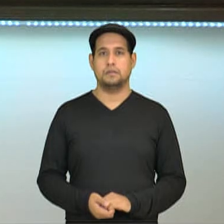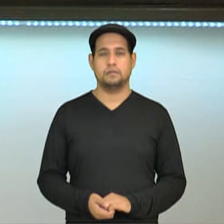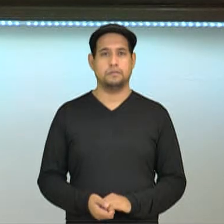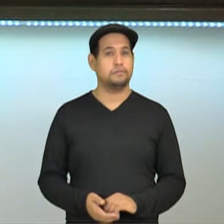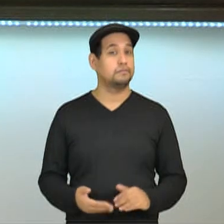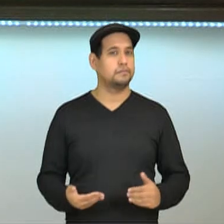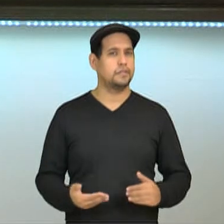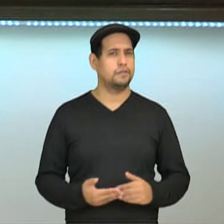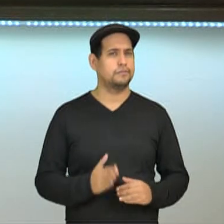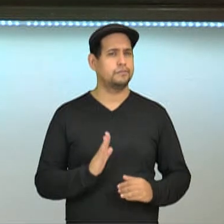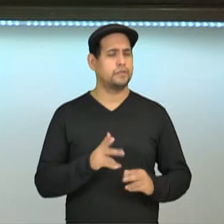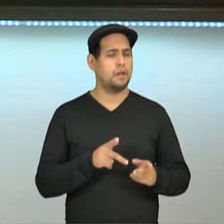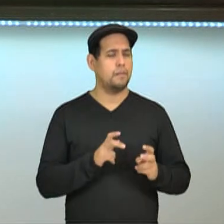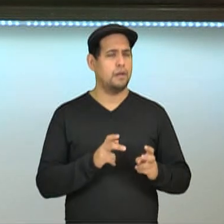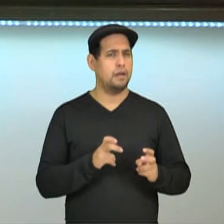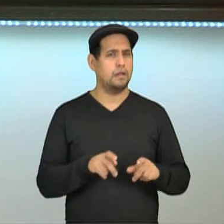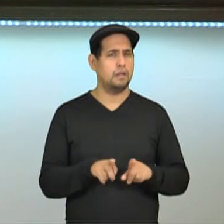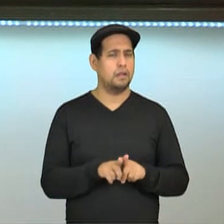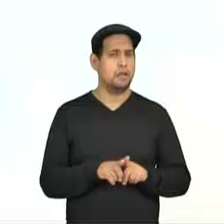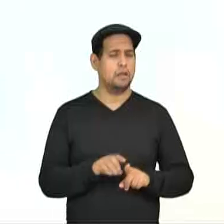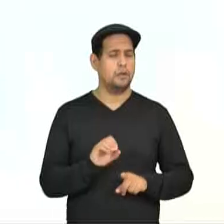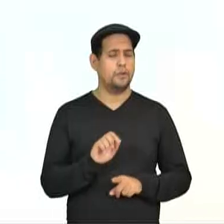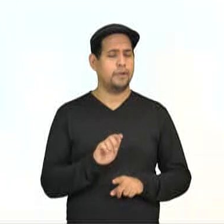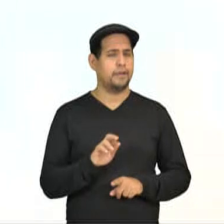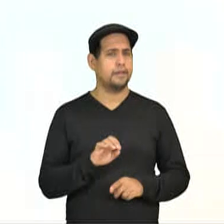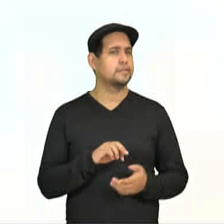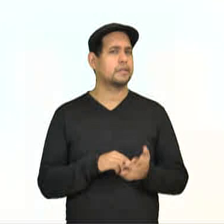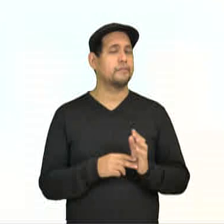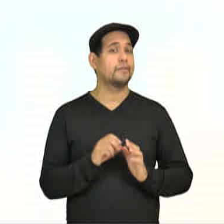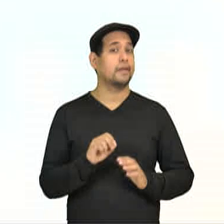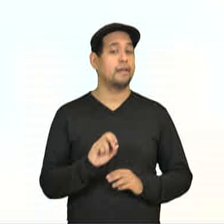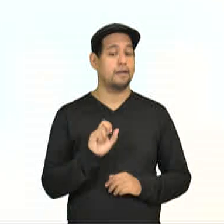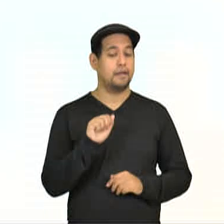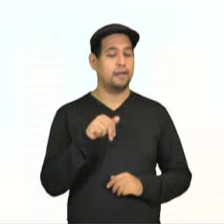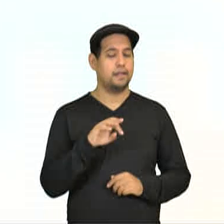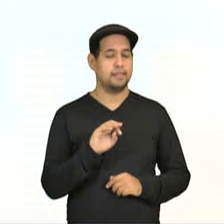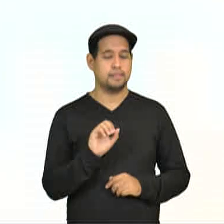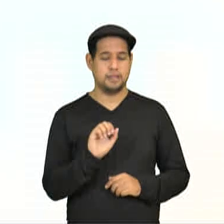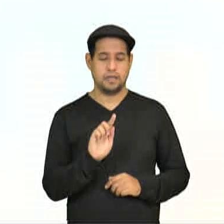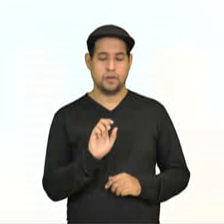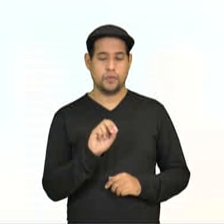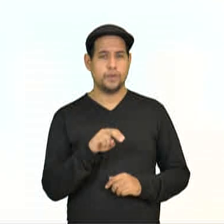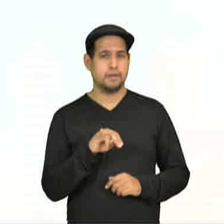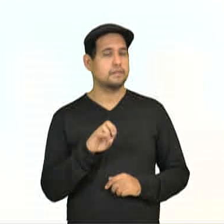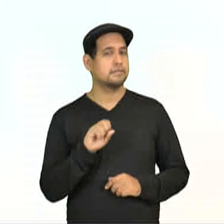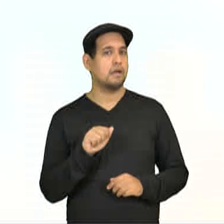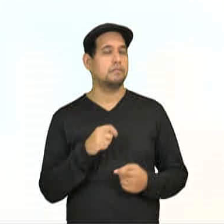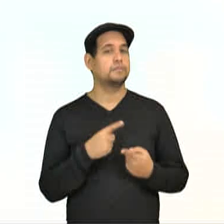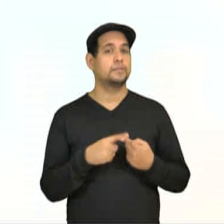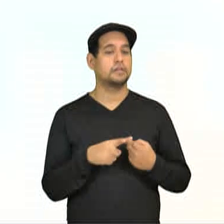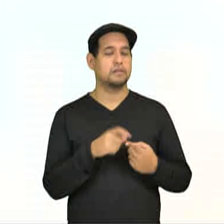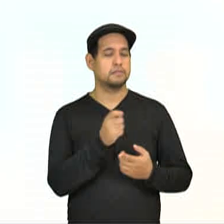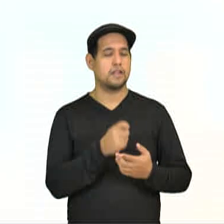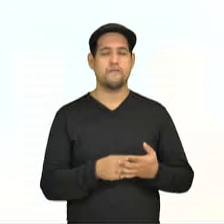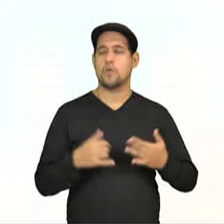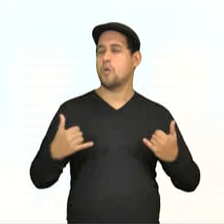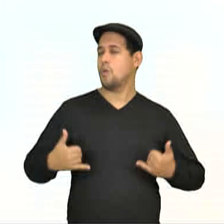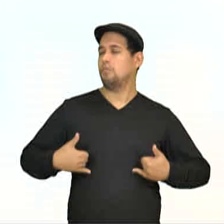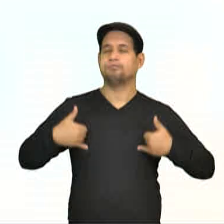E aí, pessoal, observem aqui que o ogre é antagonista, né? Pois ele é descrito como